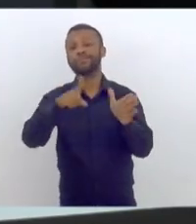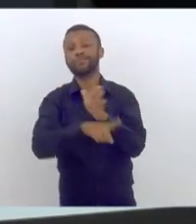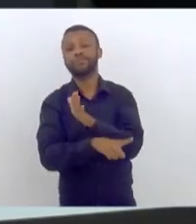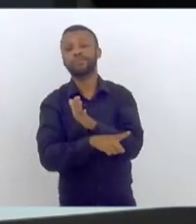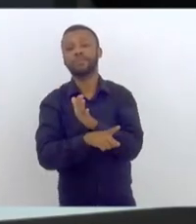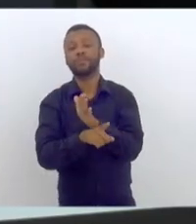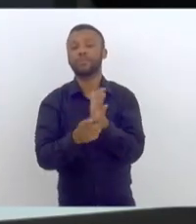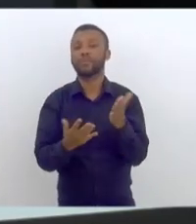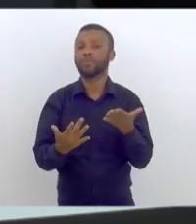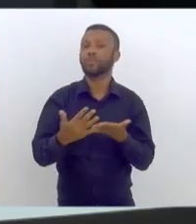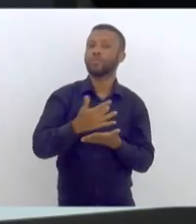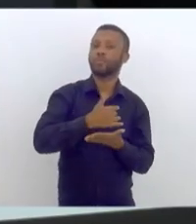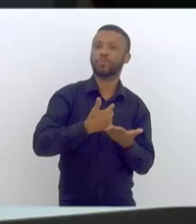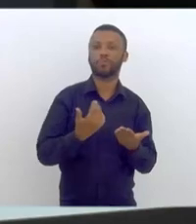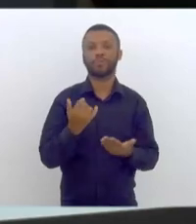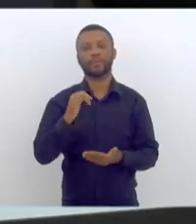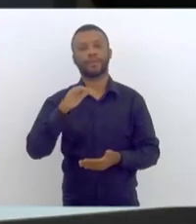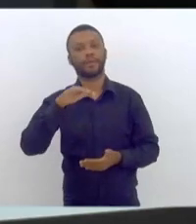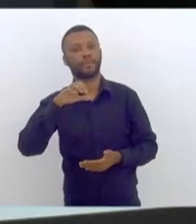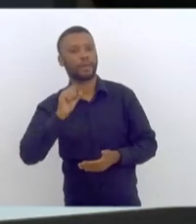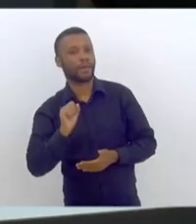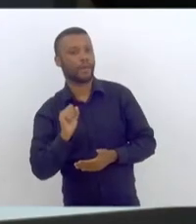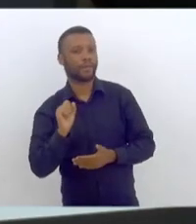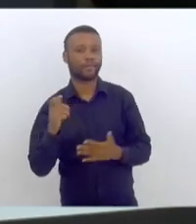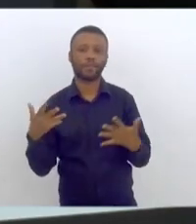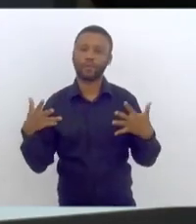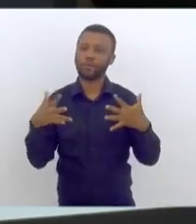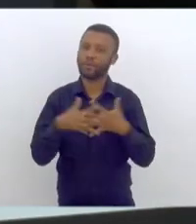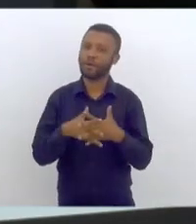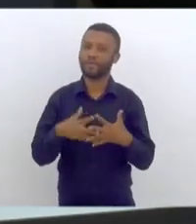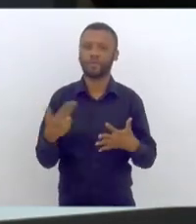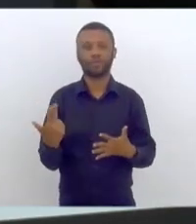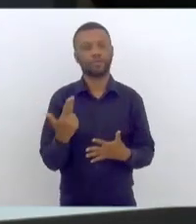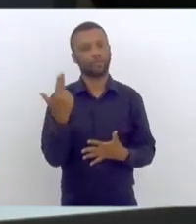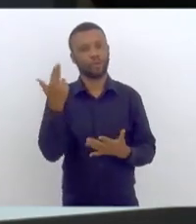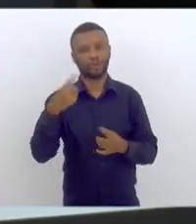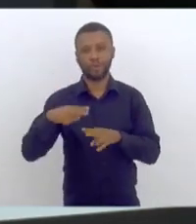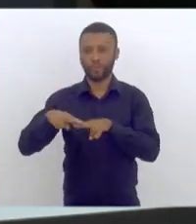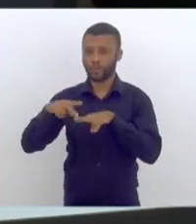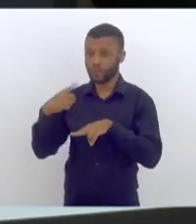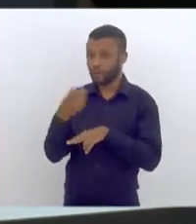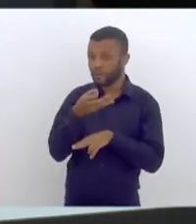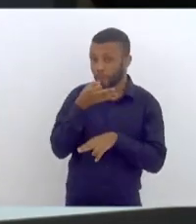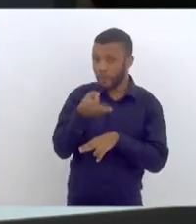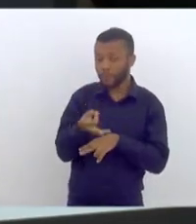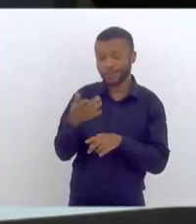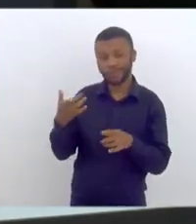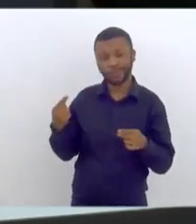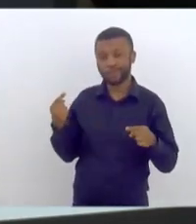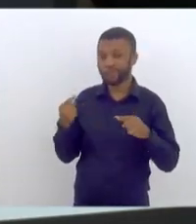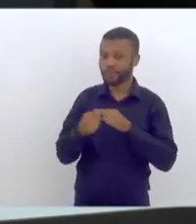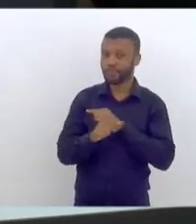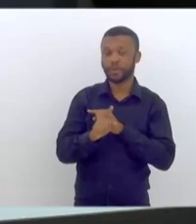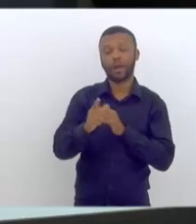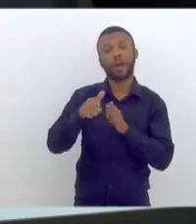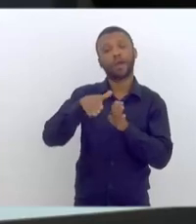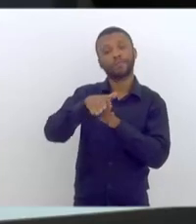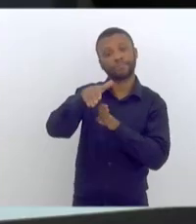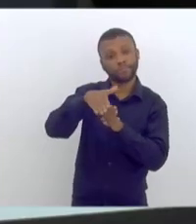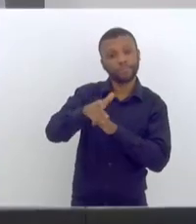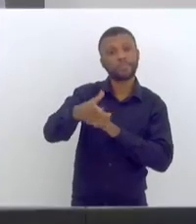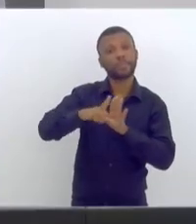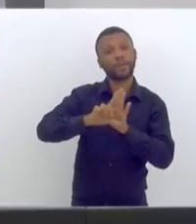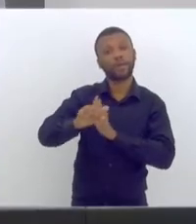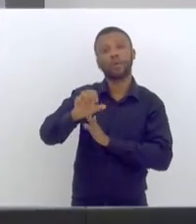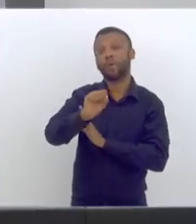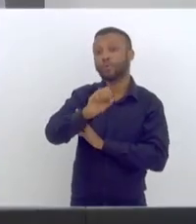financeiro fiscal né Não pode ser confundido é por isso que aqui não é a gente colocou que não se aplica ao diretrizes da 845